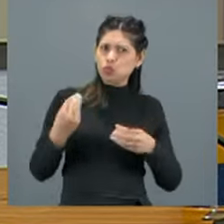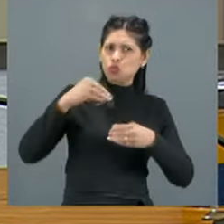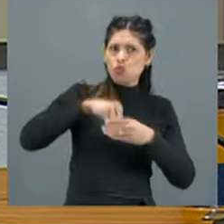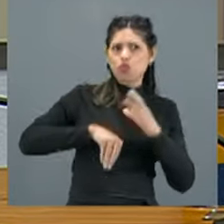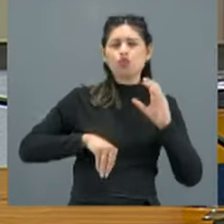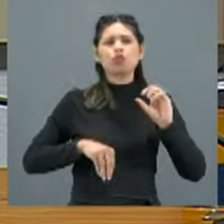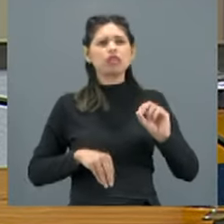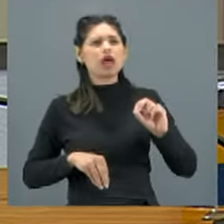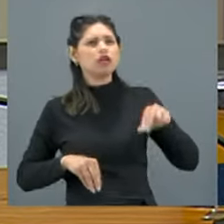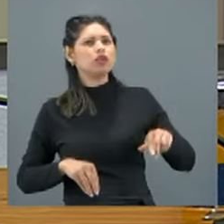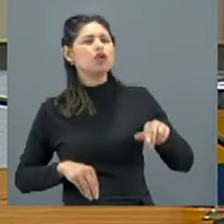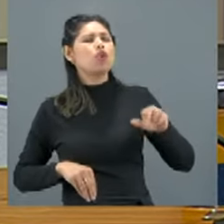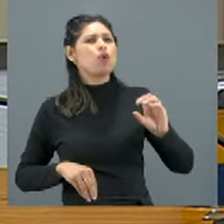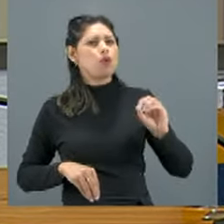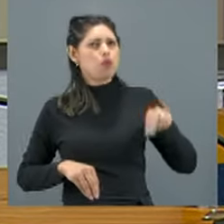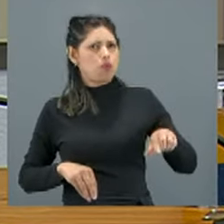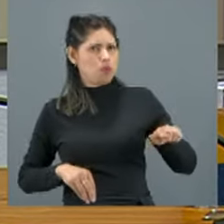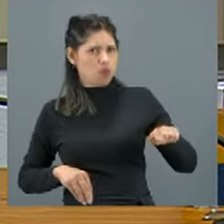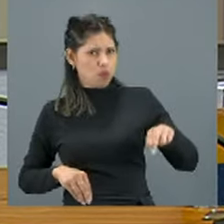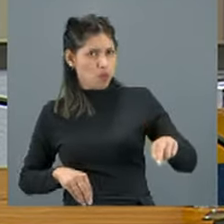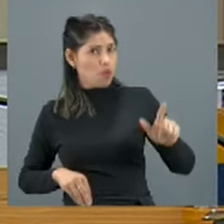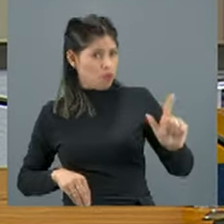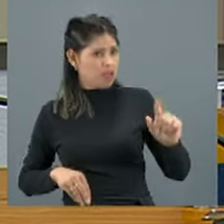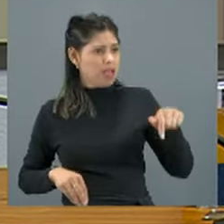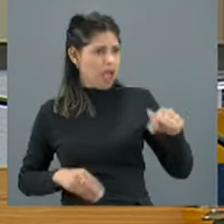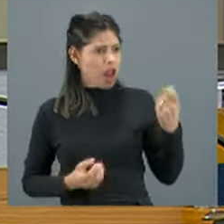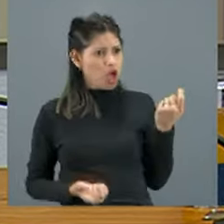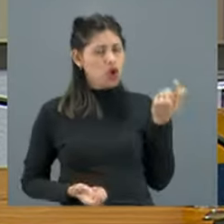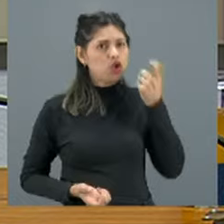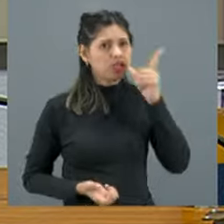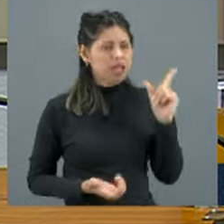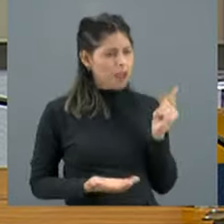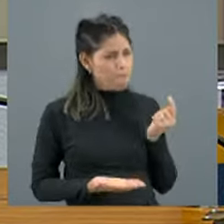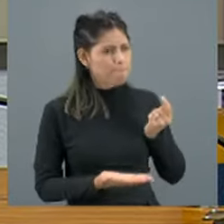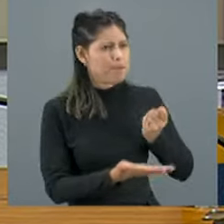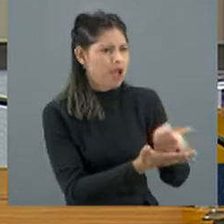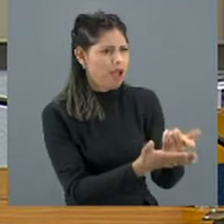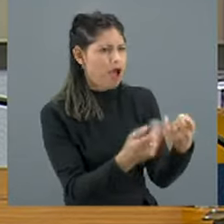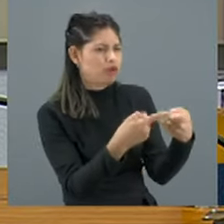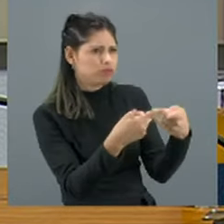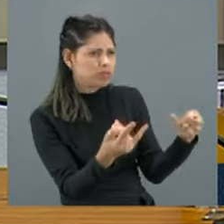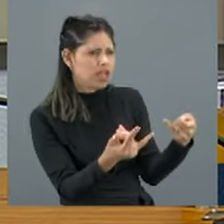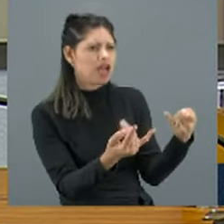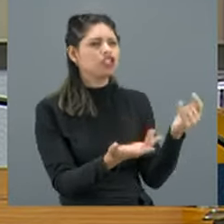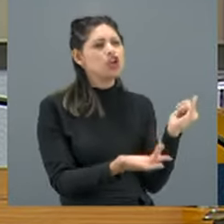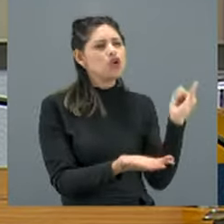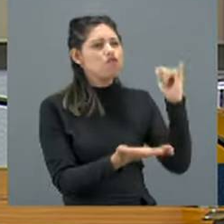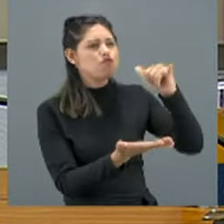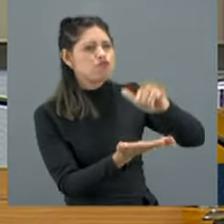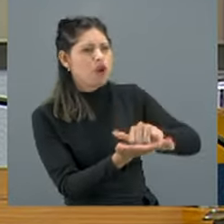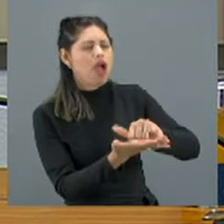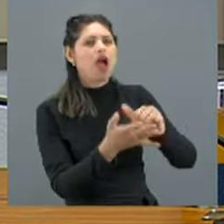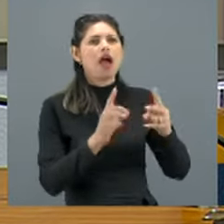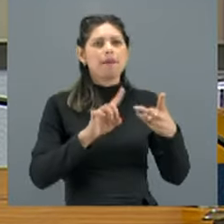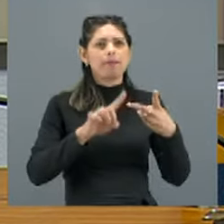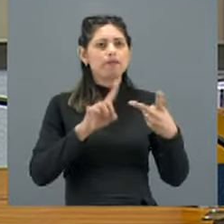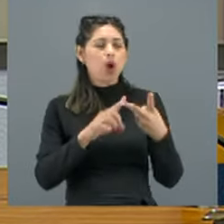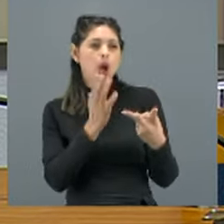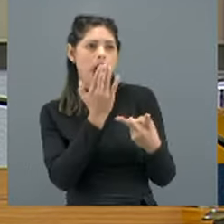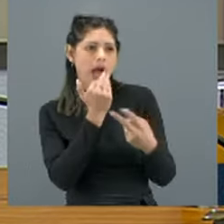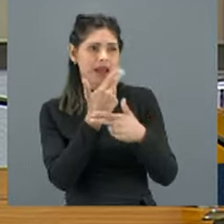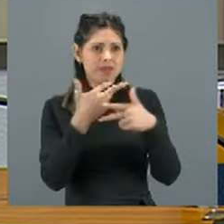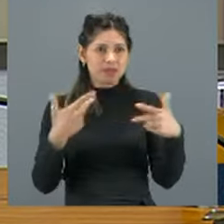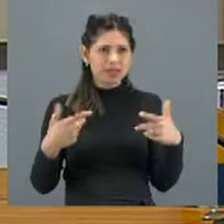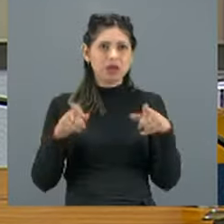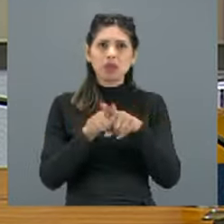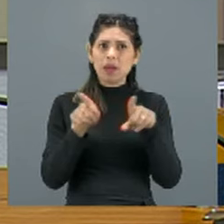para isso, para pagar a passagem de avião, para pagar hospedagem, para pagar transporte em Brasília. Mas para a maioria esmagadora dos índios,